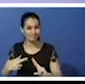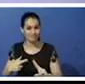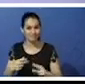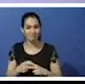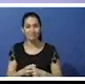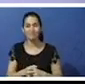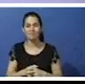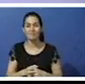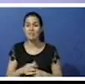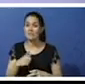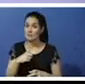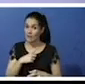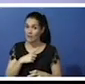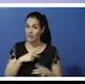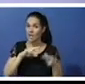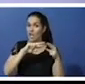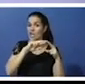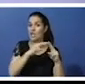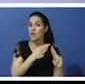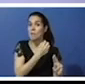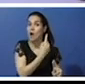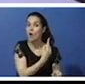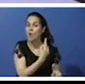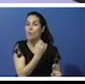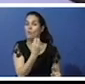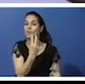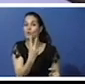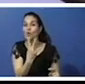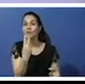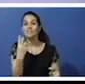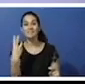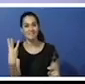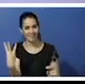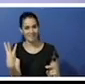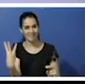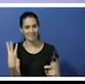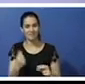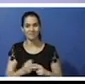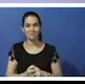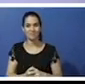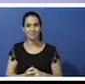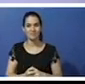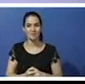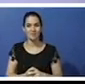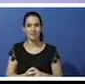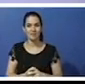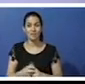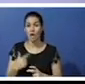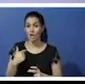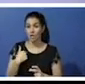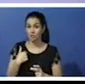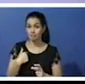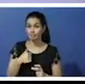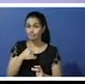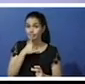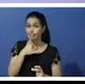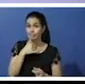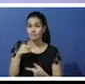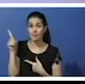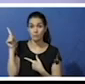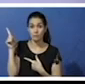Tem aqui, né? Rima 1, rima 2, rima 3. Então, aqui eu pus um exemplo,